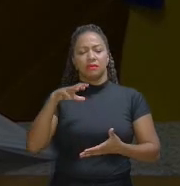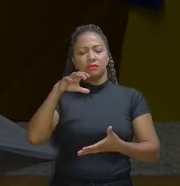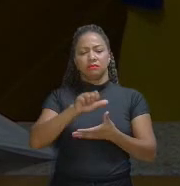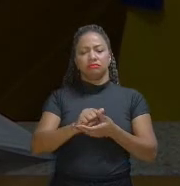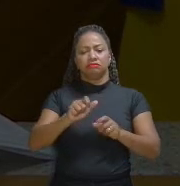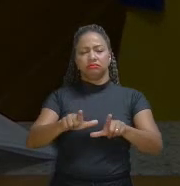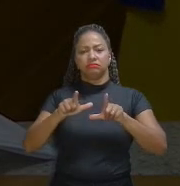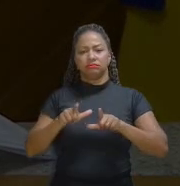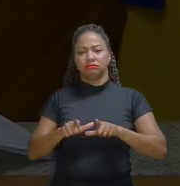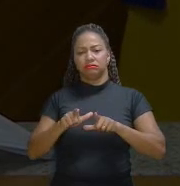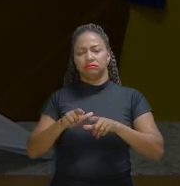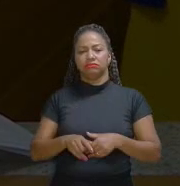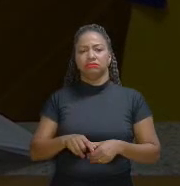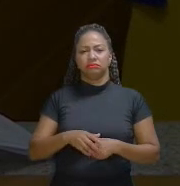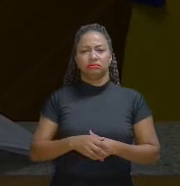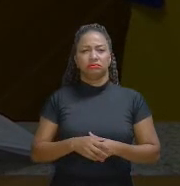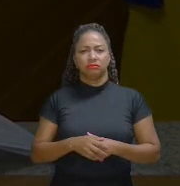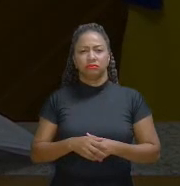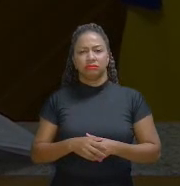eletivo número